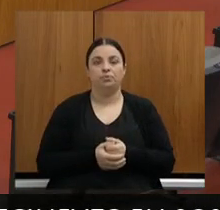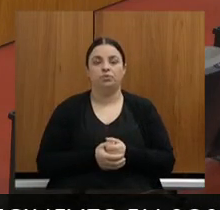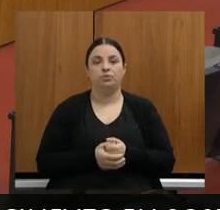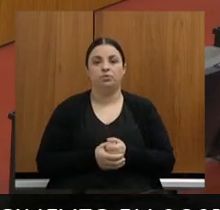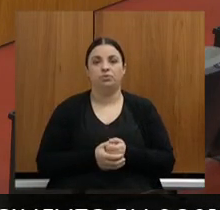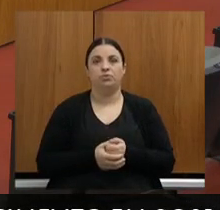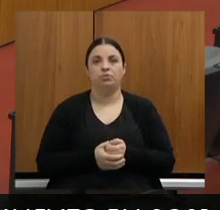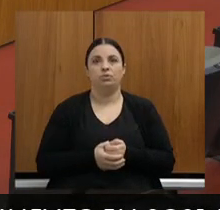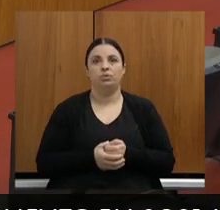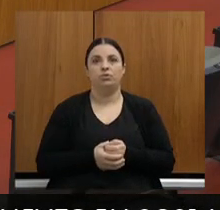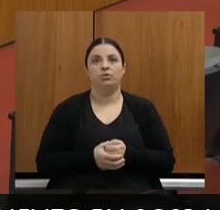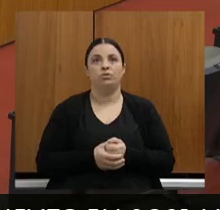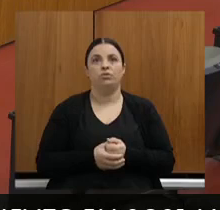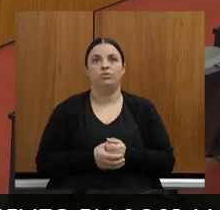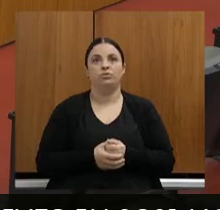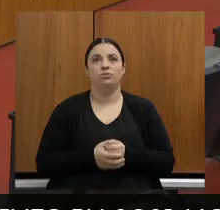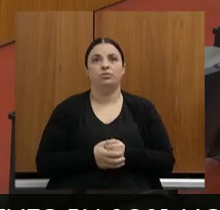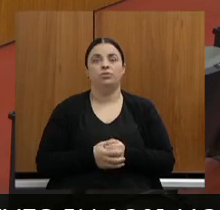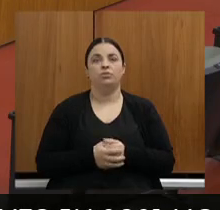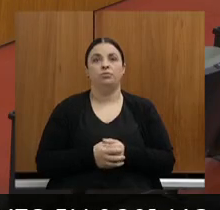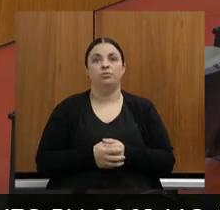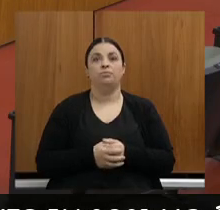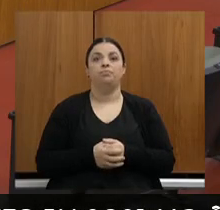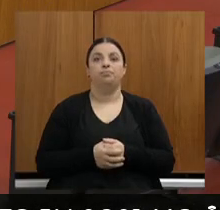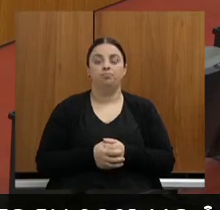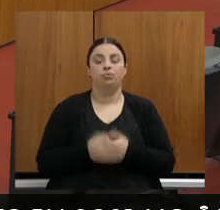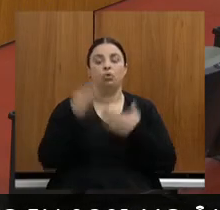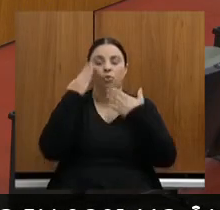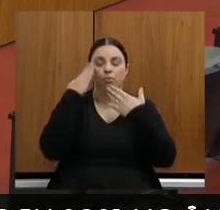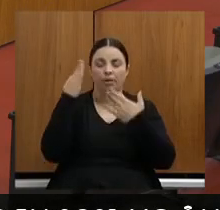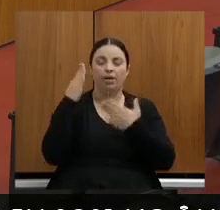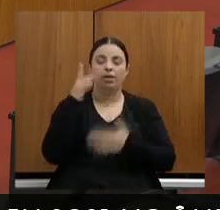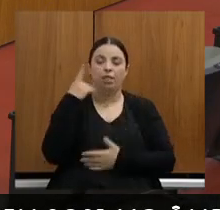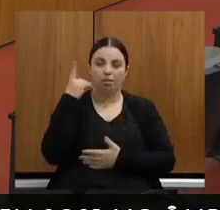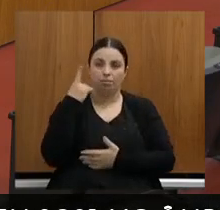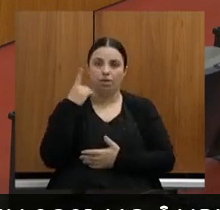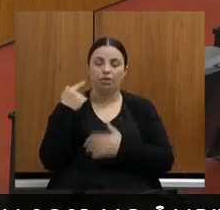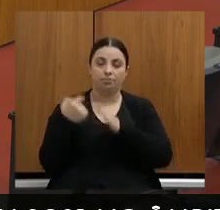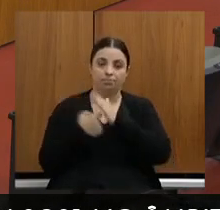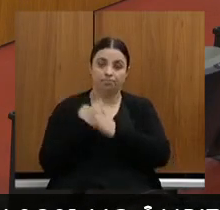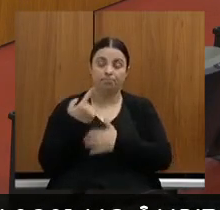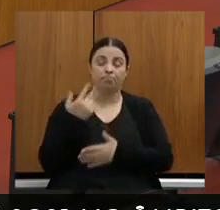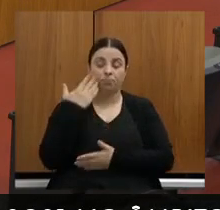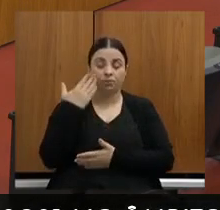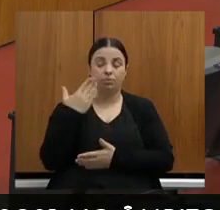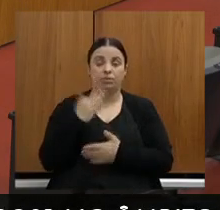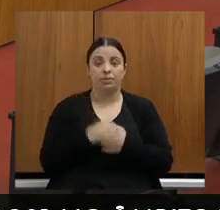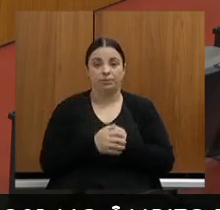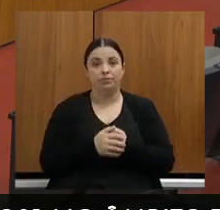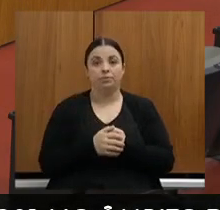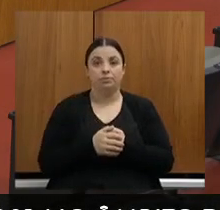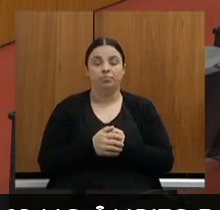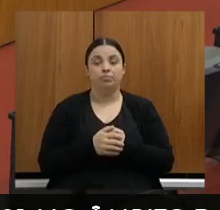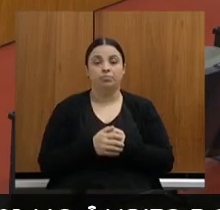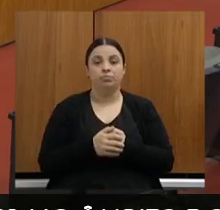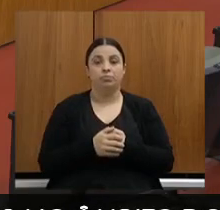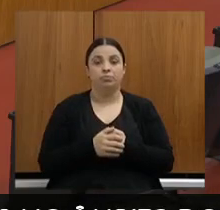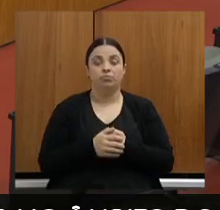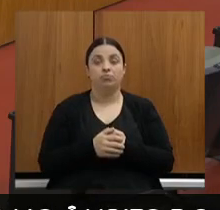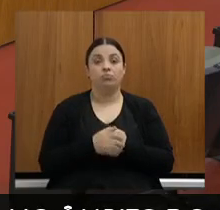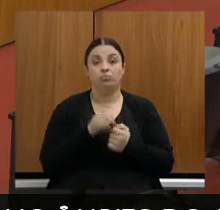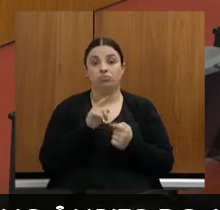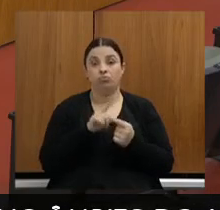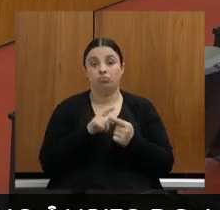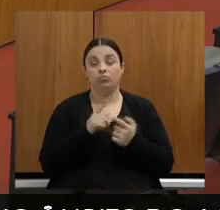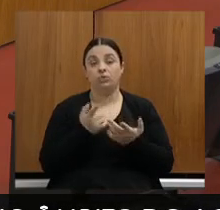E aí é obrigado a deputada bem relação ao aos